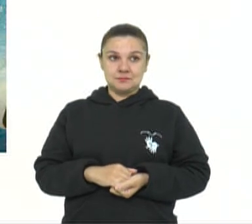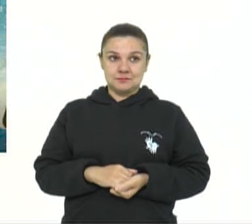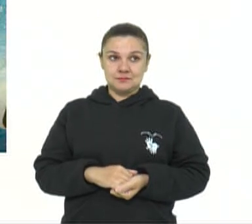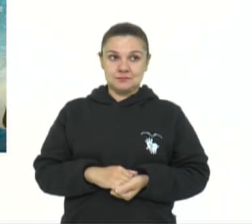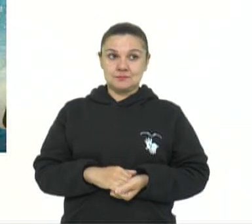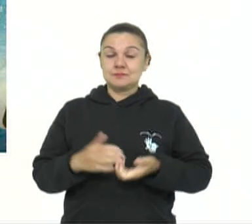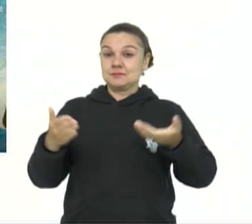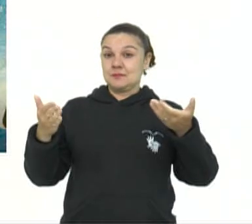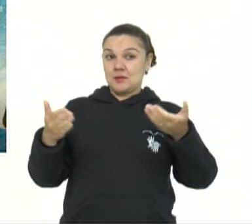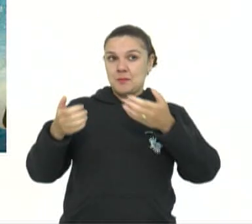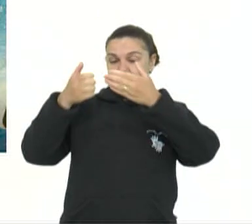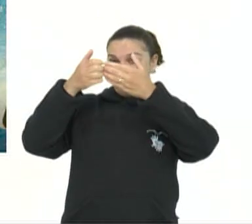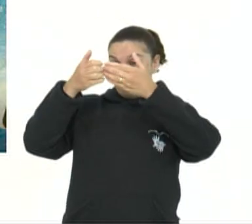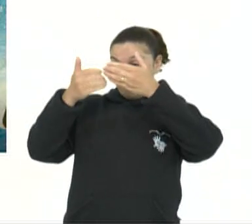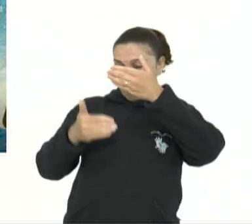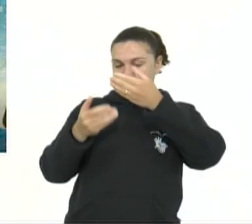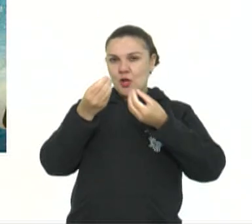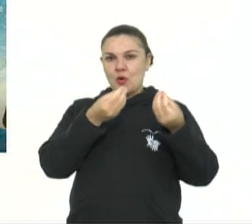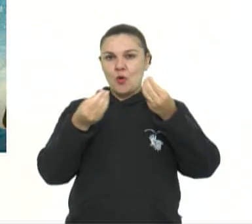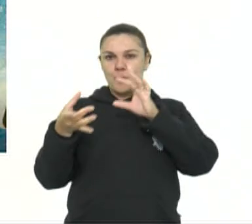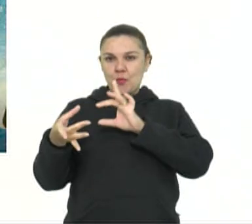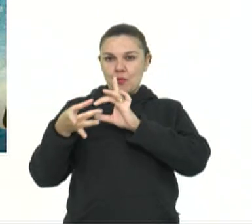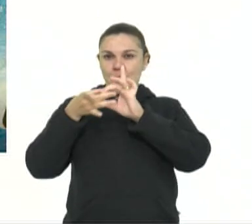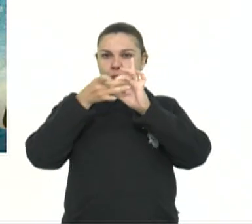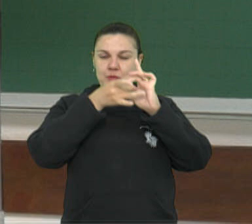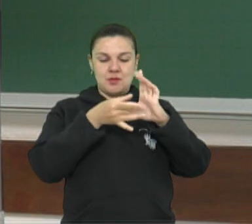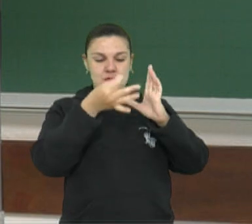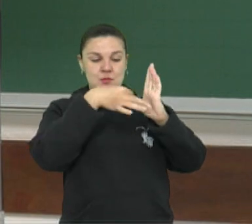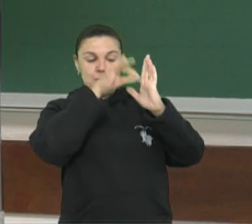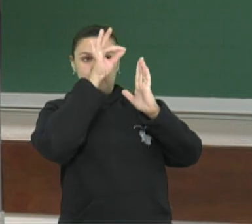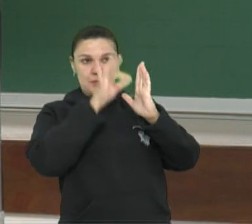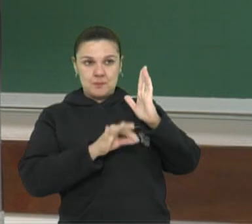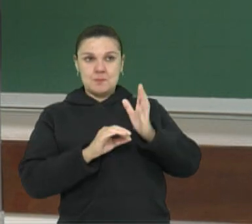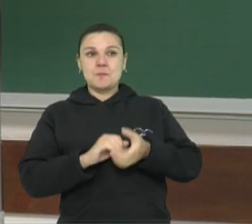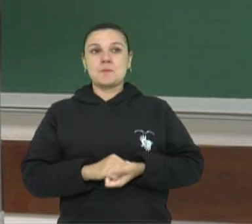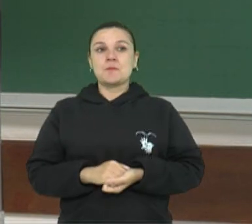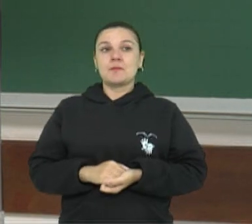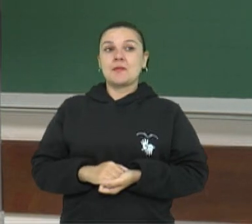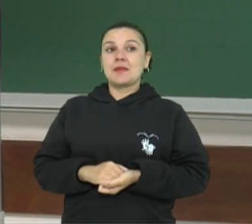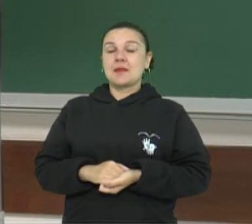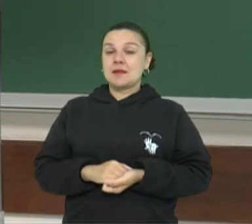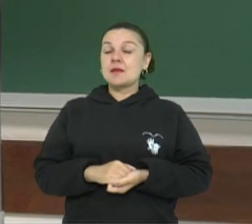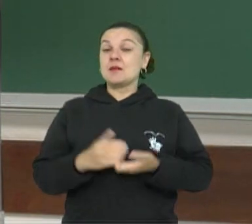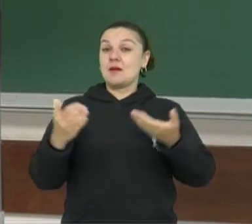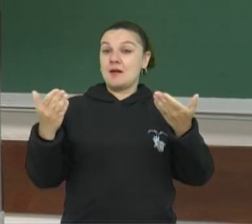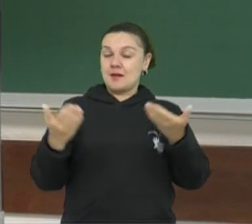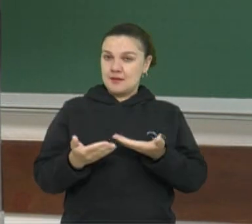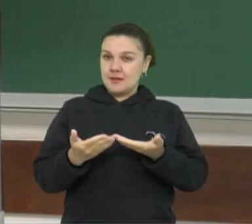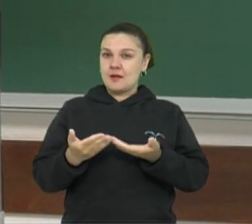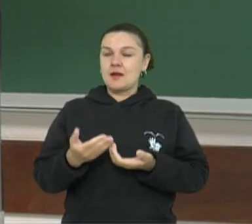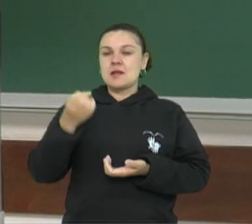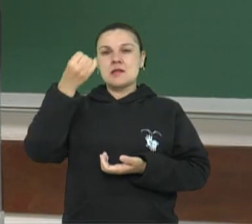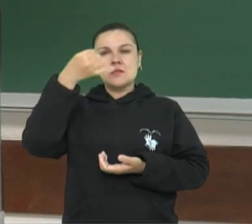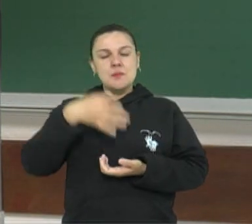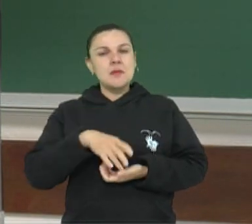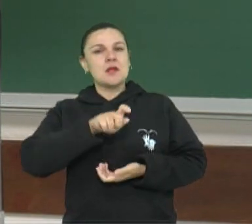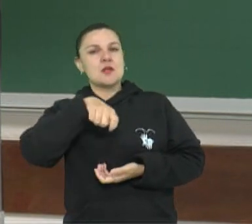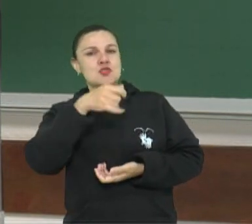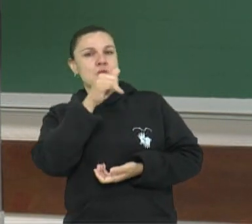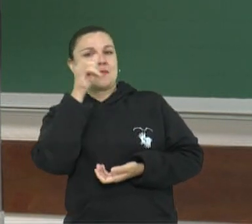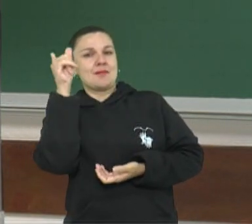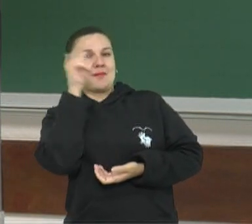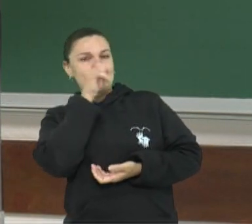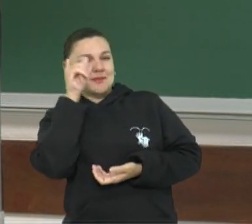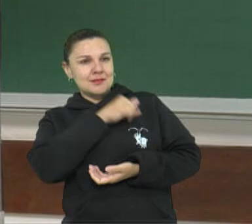Aqui ao lado vem informações sobre o contexto de produção, tá? Aqui é a arte da Itália,